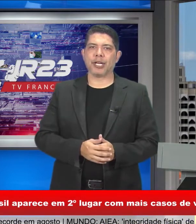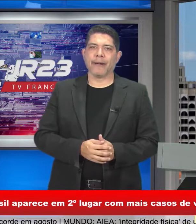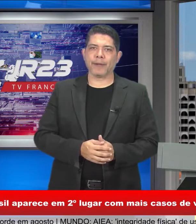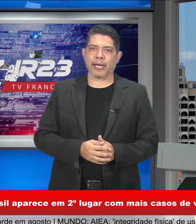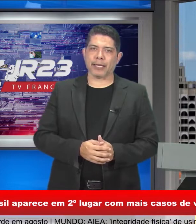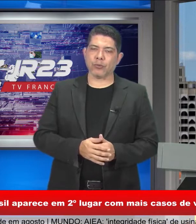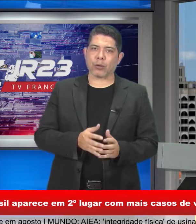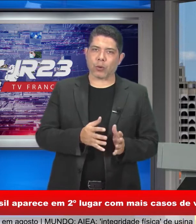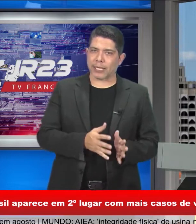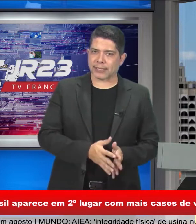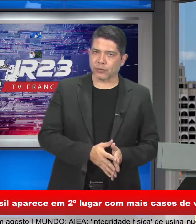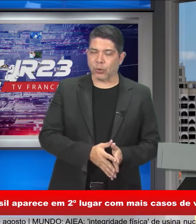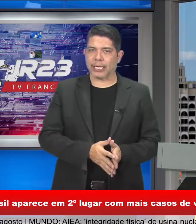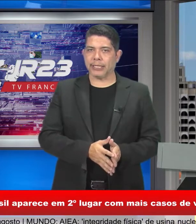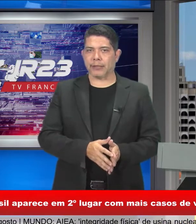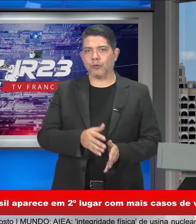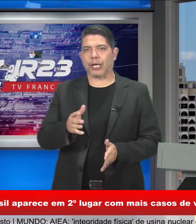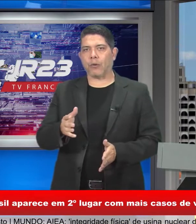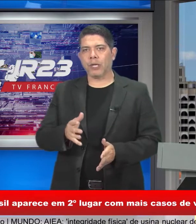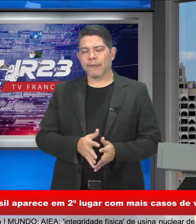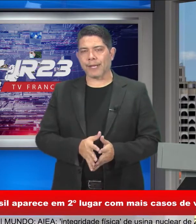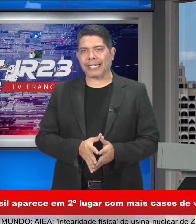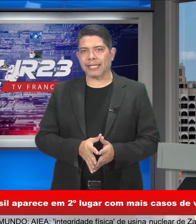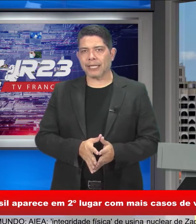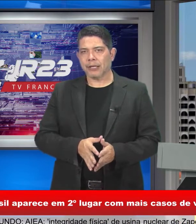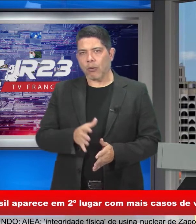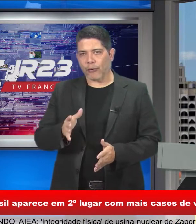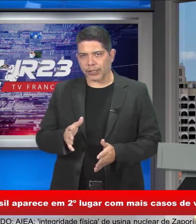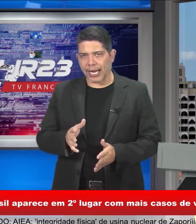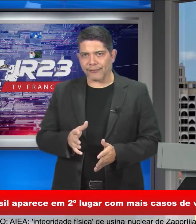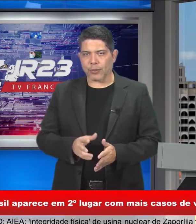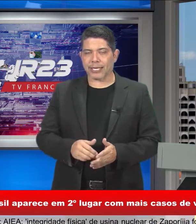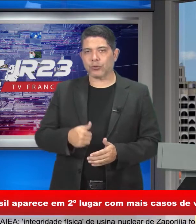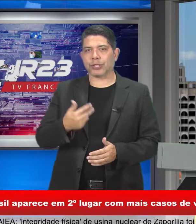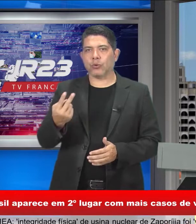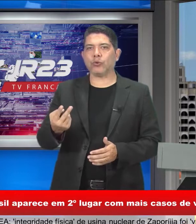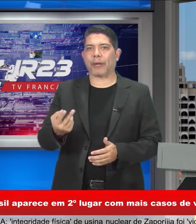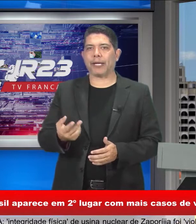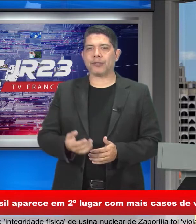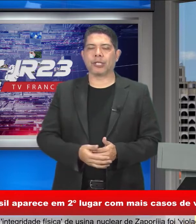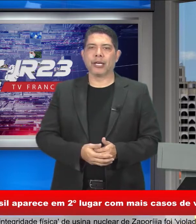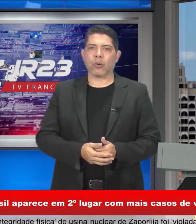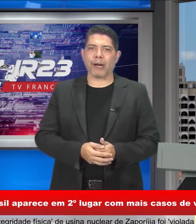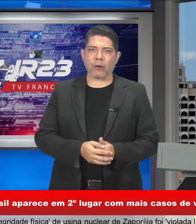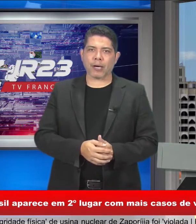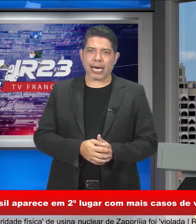aparece numa colocação do ranking mundial nada confortável. É o segundo